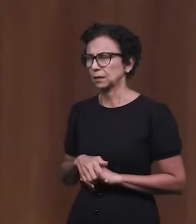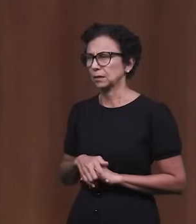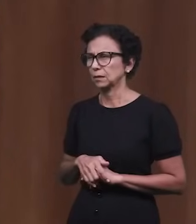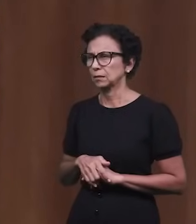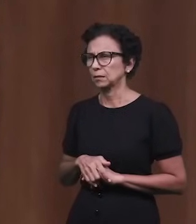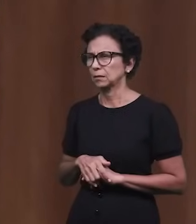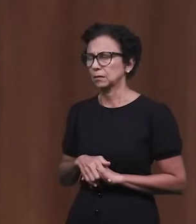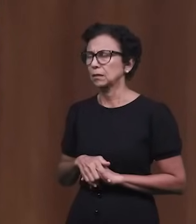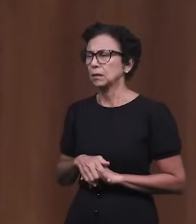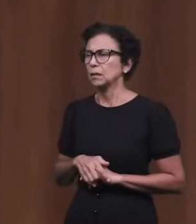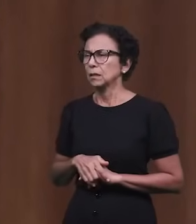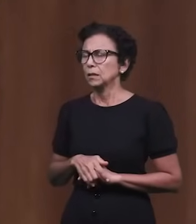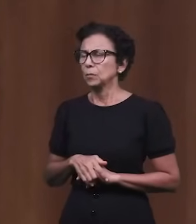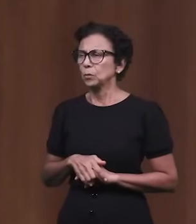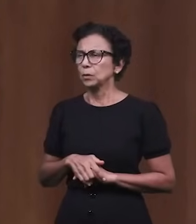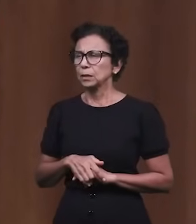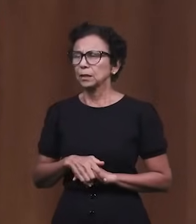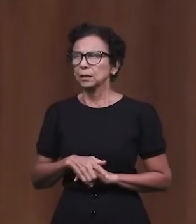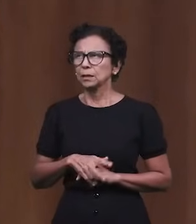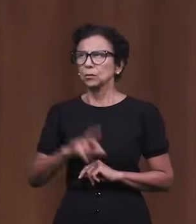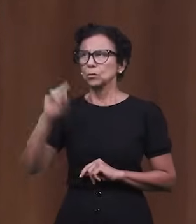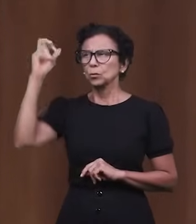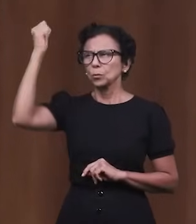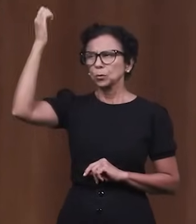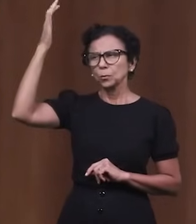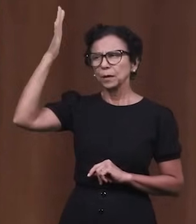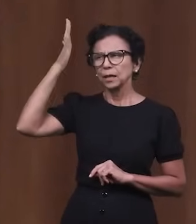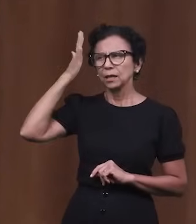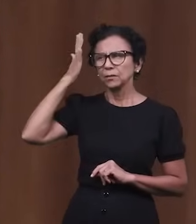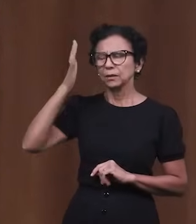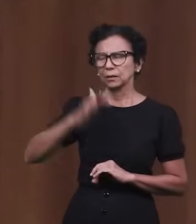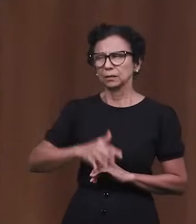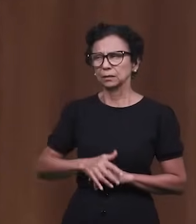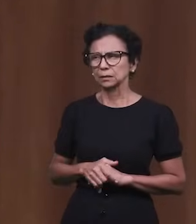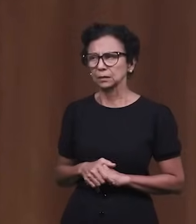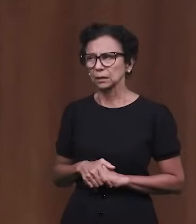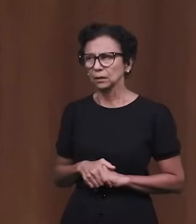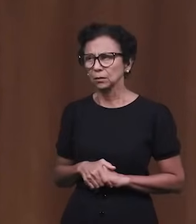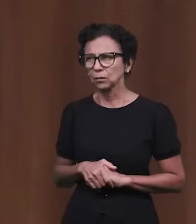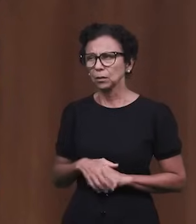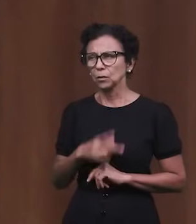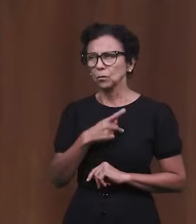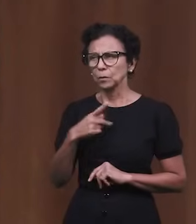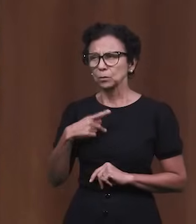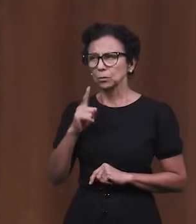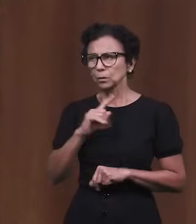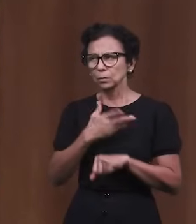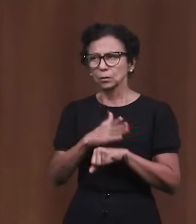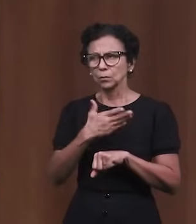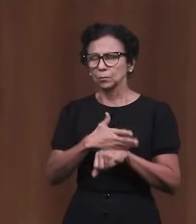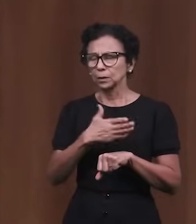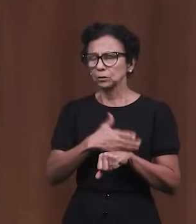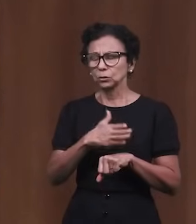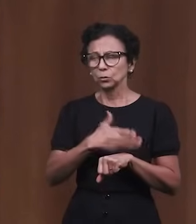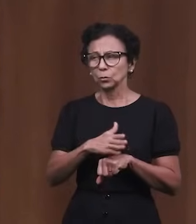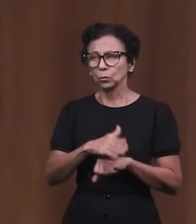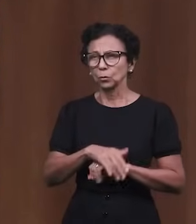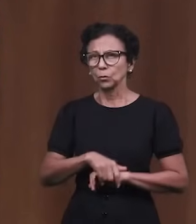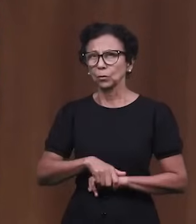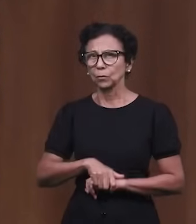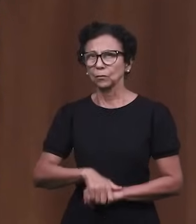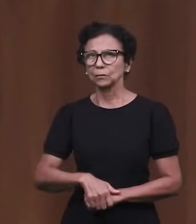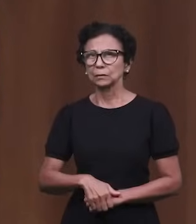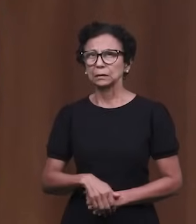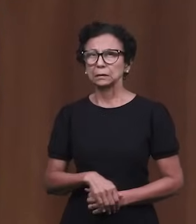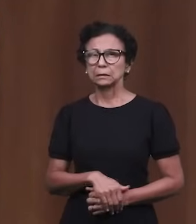aquela revelação que o senhor me deu, o pastor ainda não colocou em prática aquilo e tal. E eu